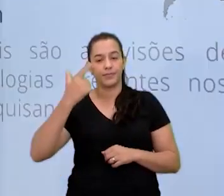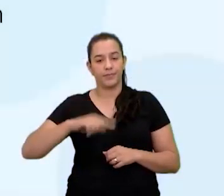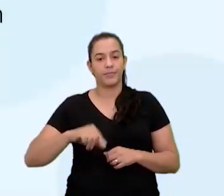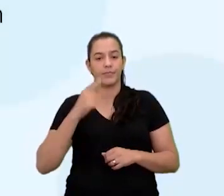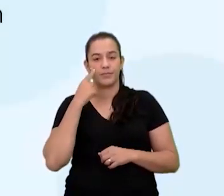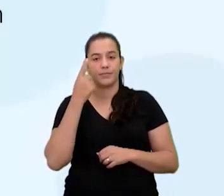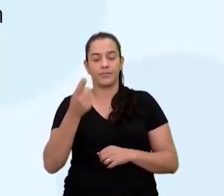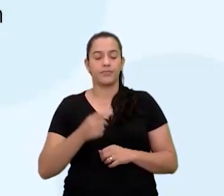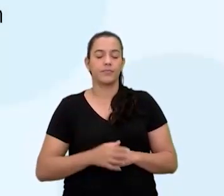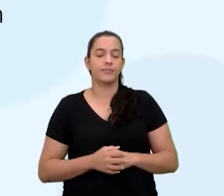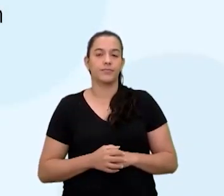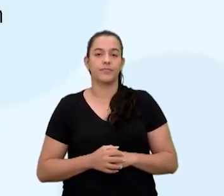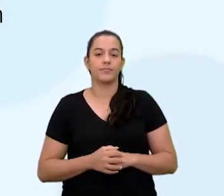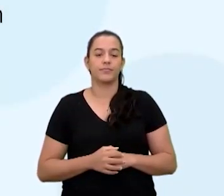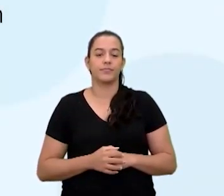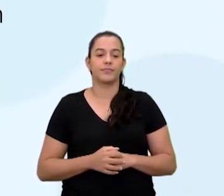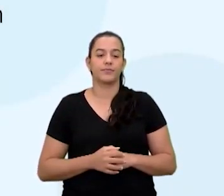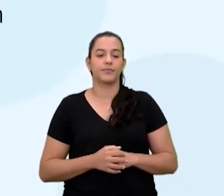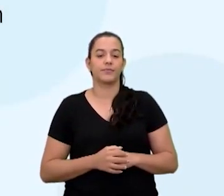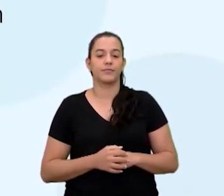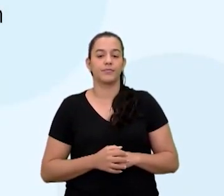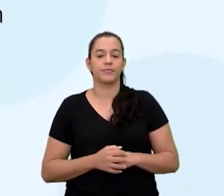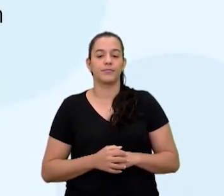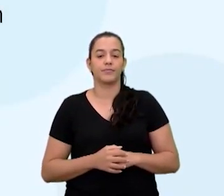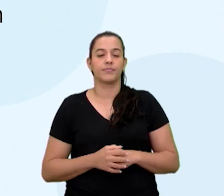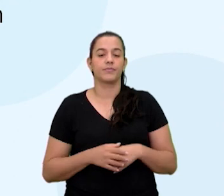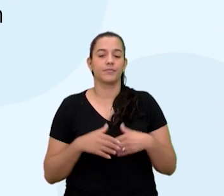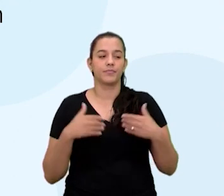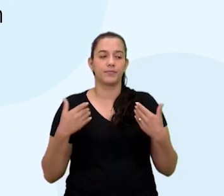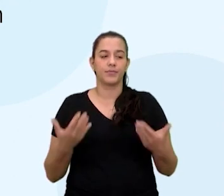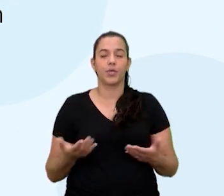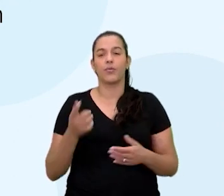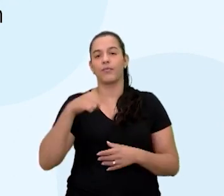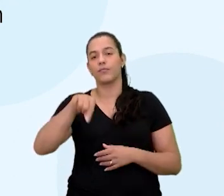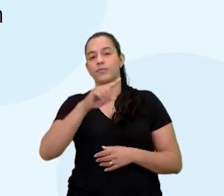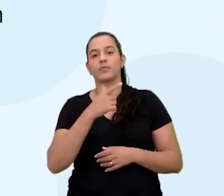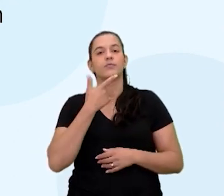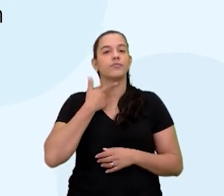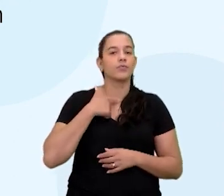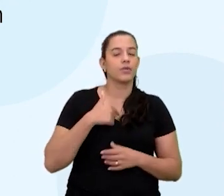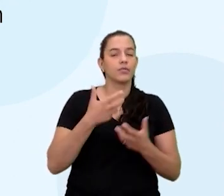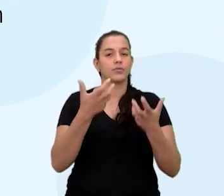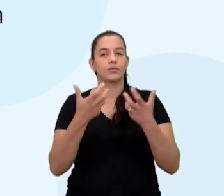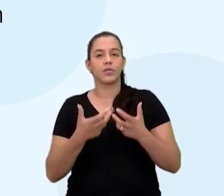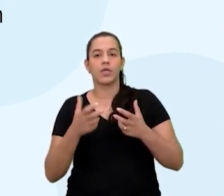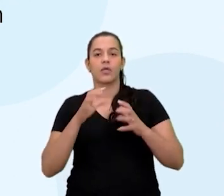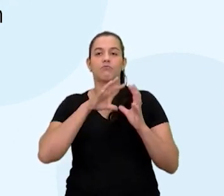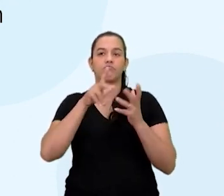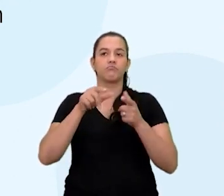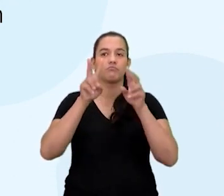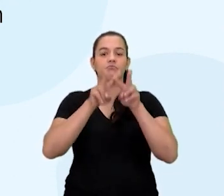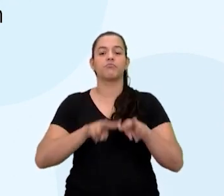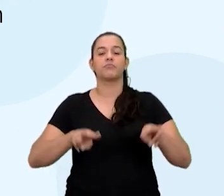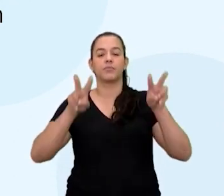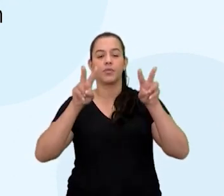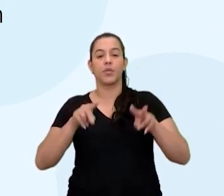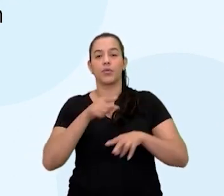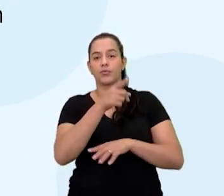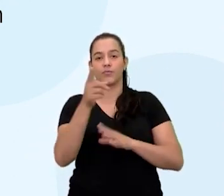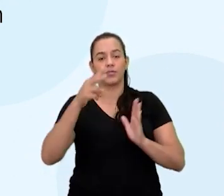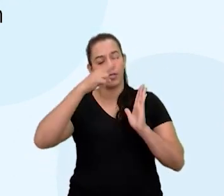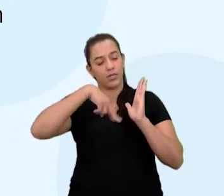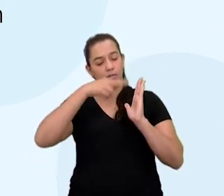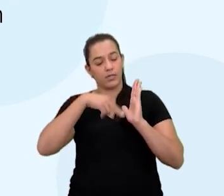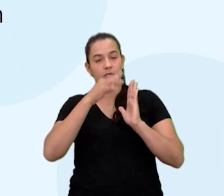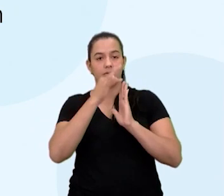tela. Quais são as visões de mundo, interesses e ideologias presentes nos textos que você